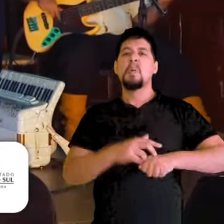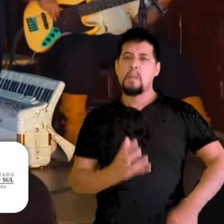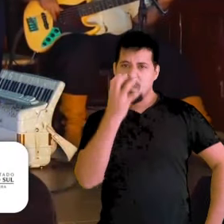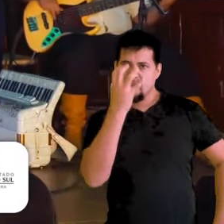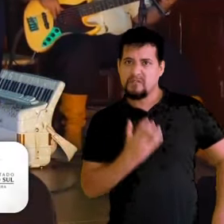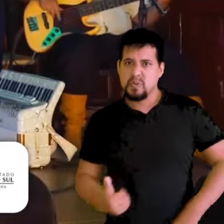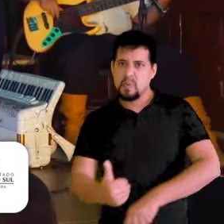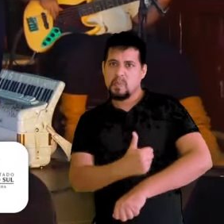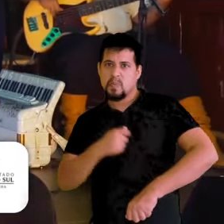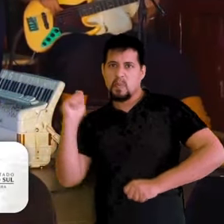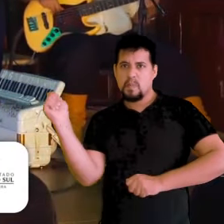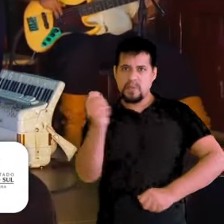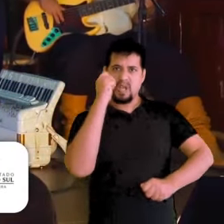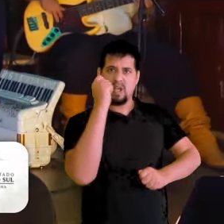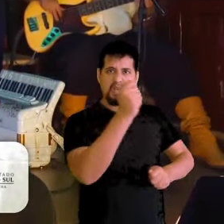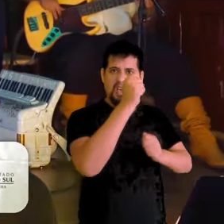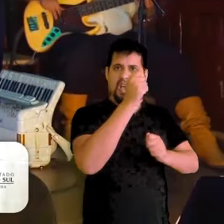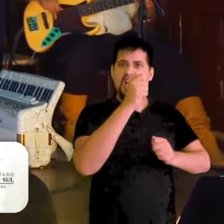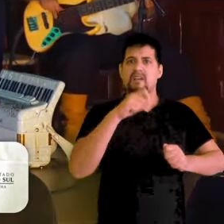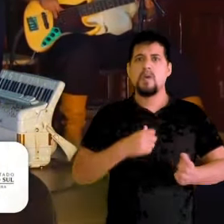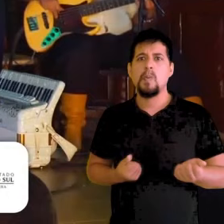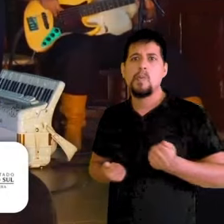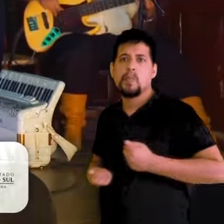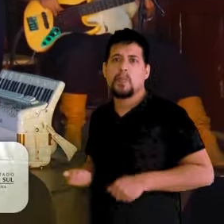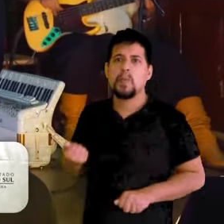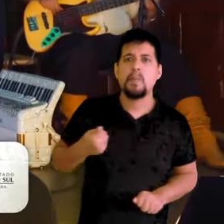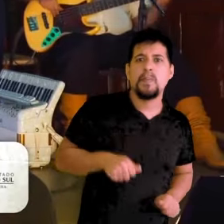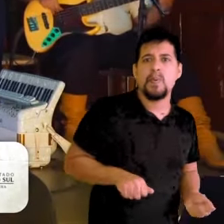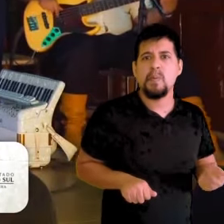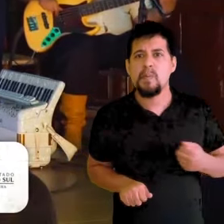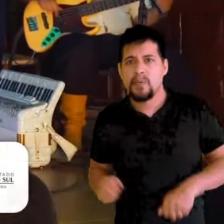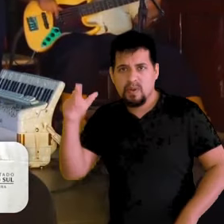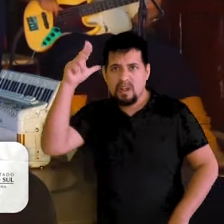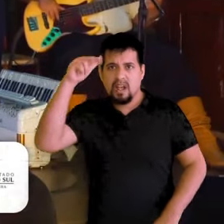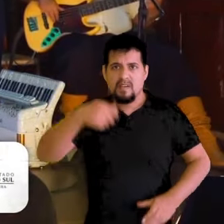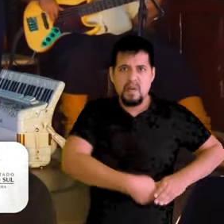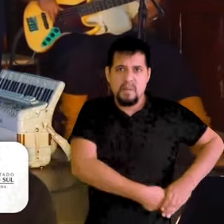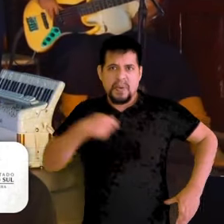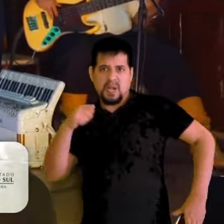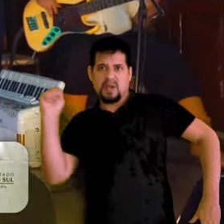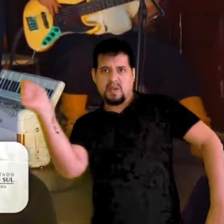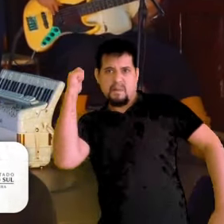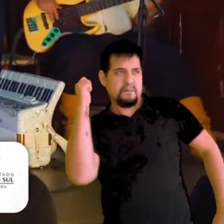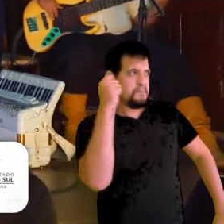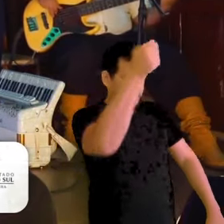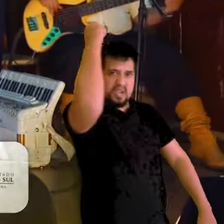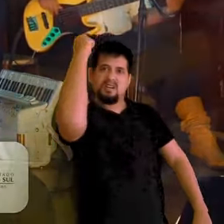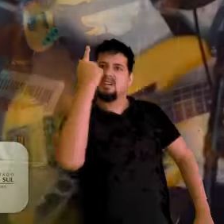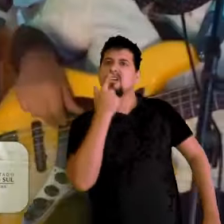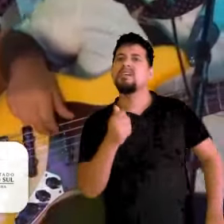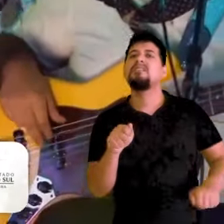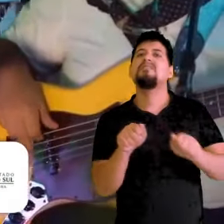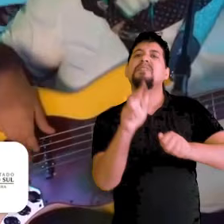na bravura do peão. Oi, a patas de cavalo, espada e lança na mão,